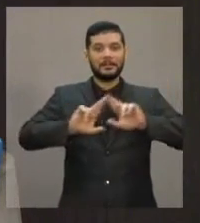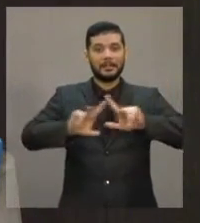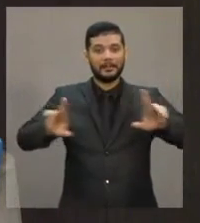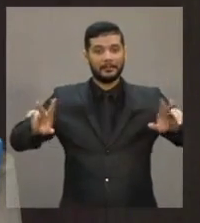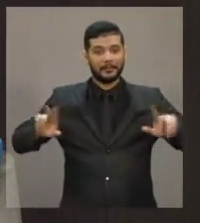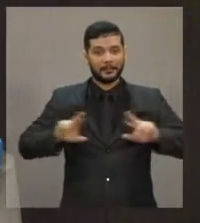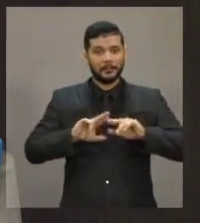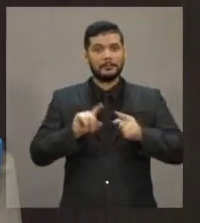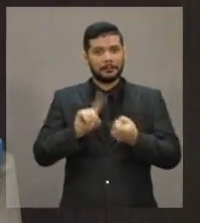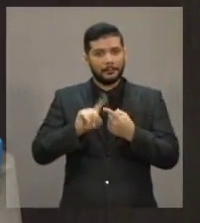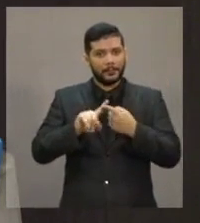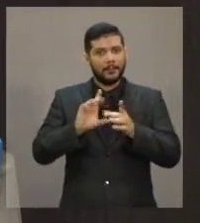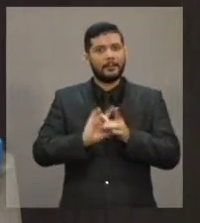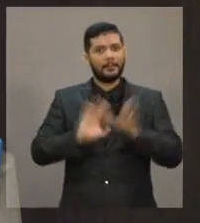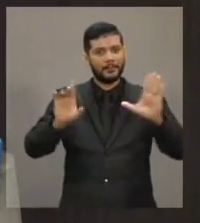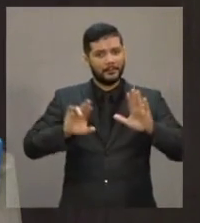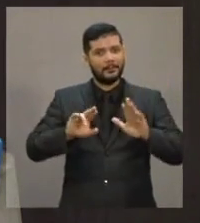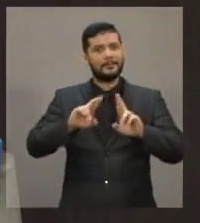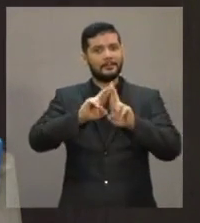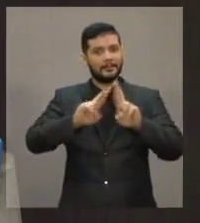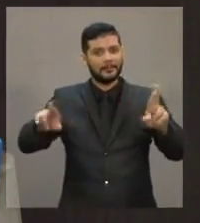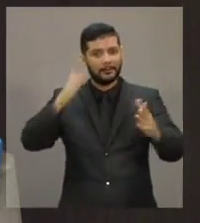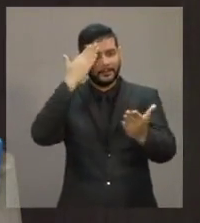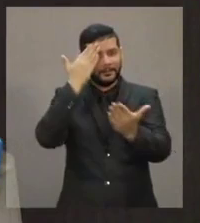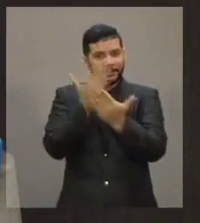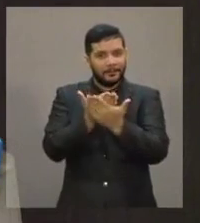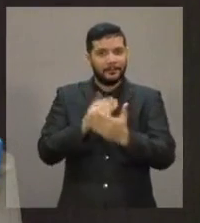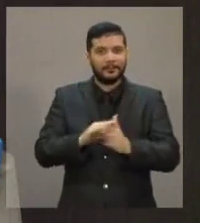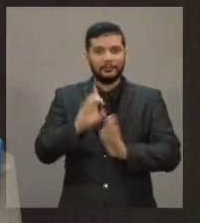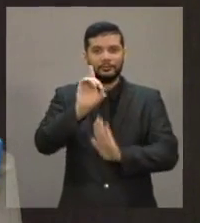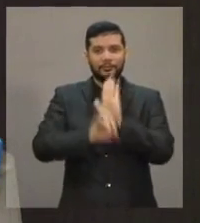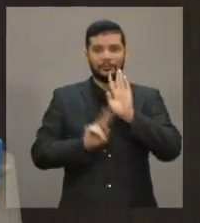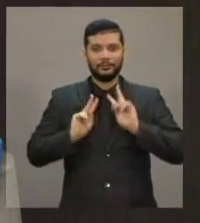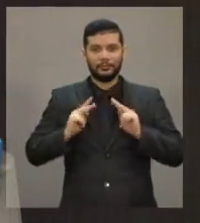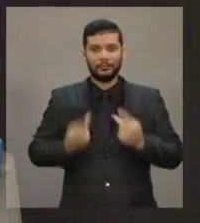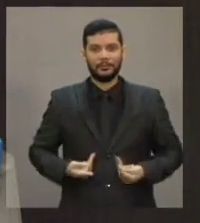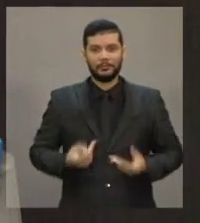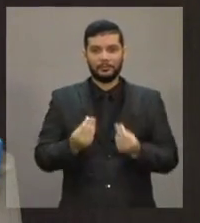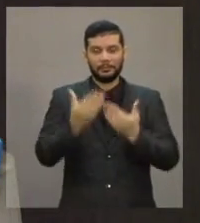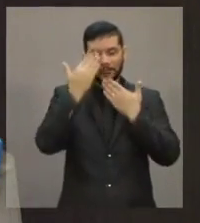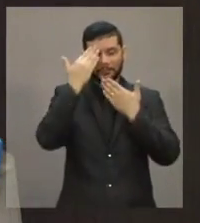liberdade, inclusive da liberdade de fé, e, sobretudo, e dos direitos humanos. Muito obrigado.